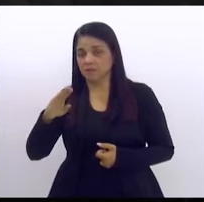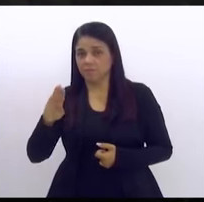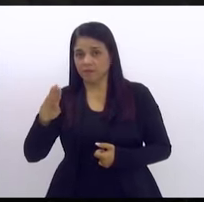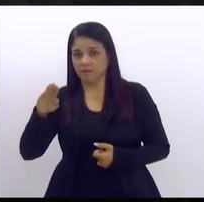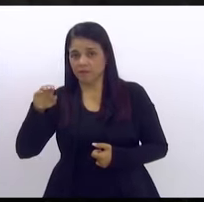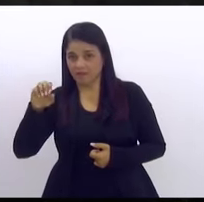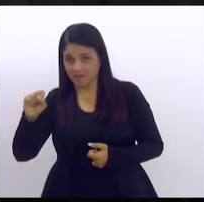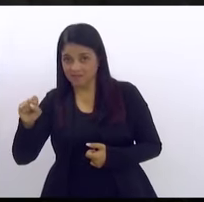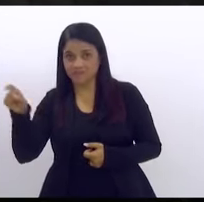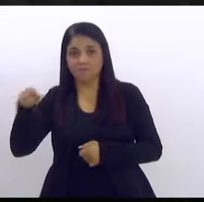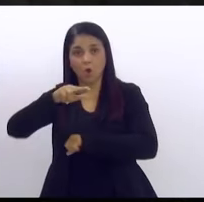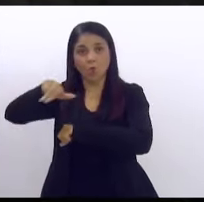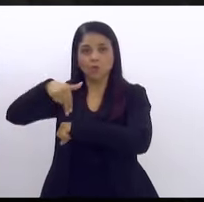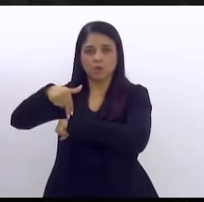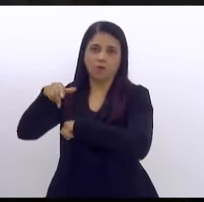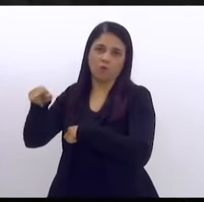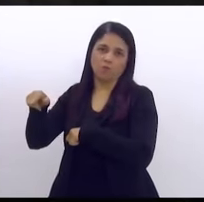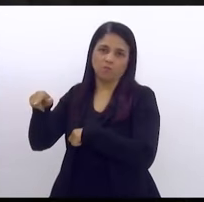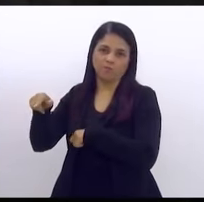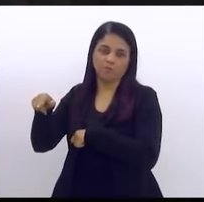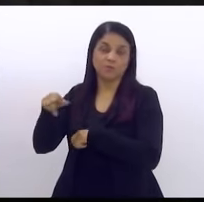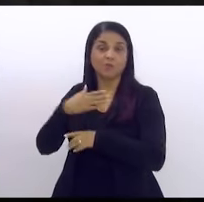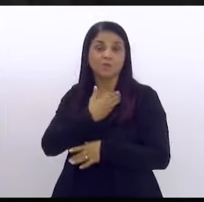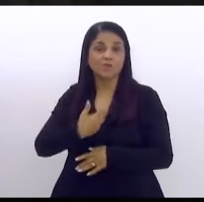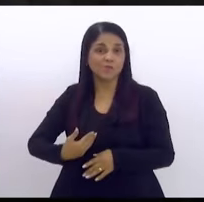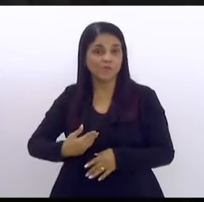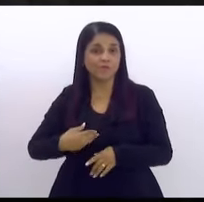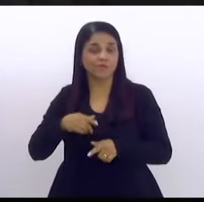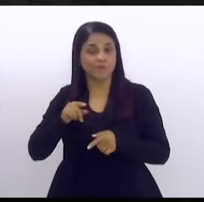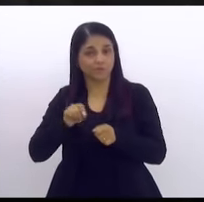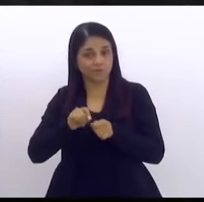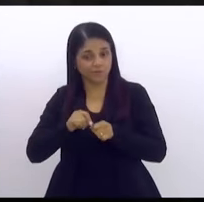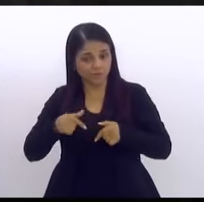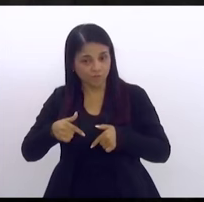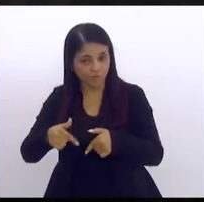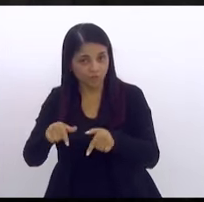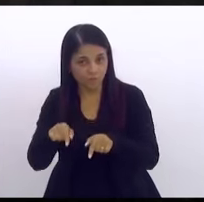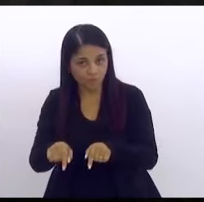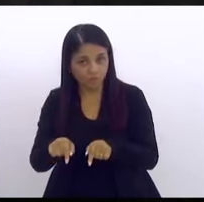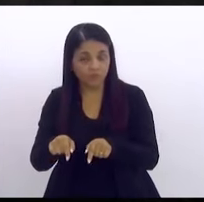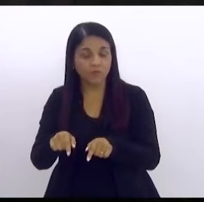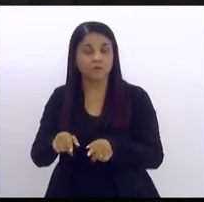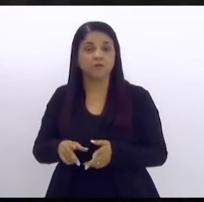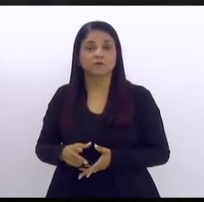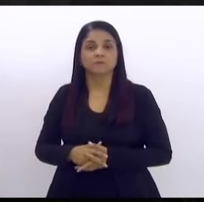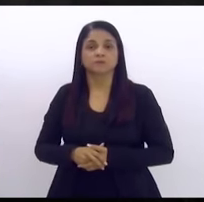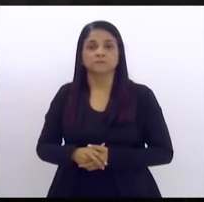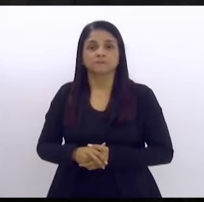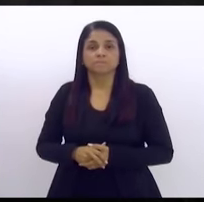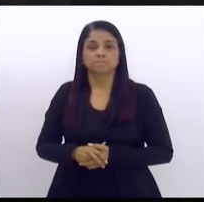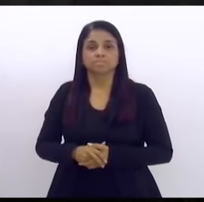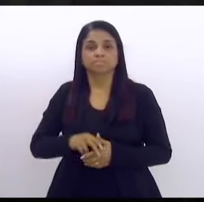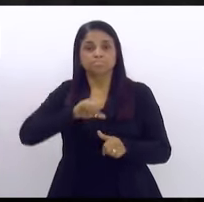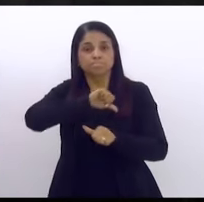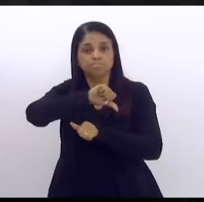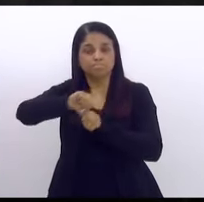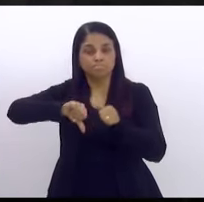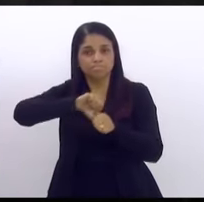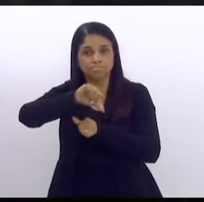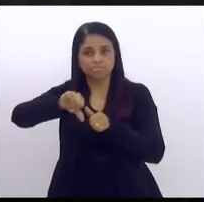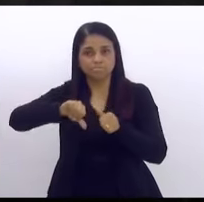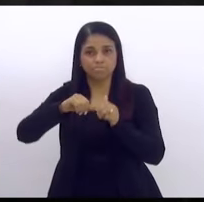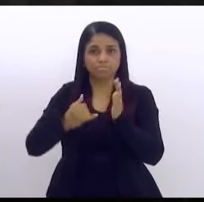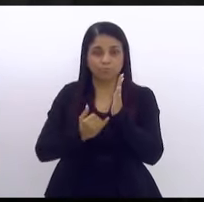a União. Então, o que o governo vem fazendo, e continua na mesma toada, é transformar imposto